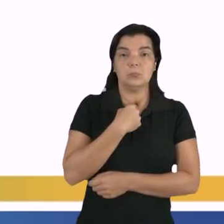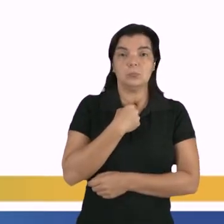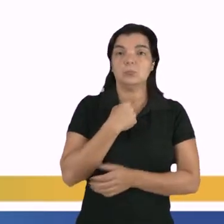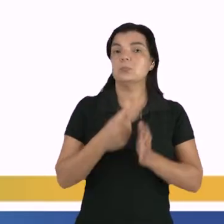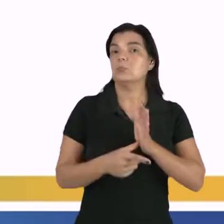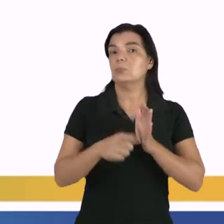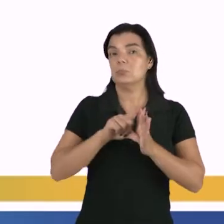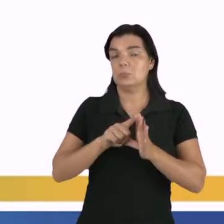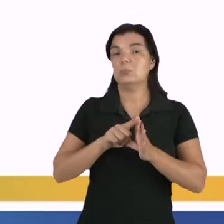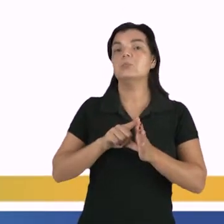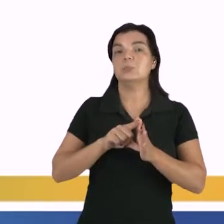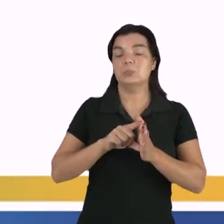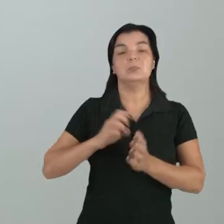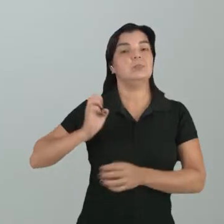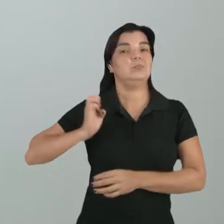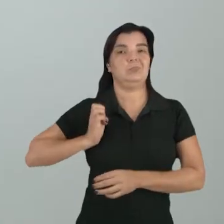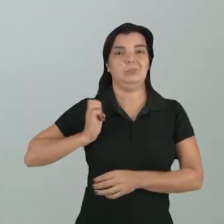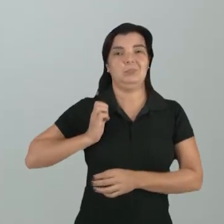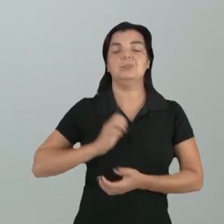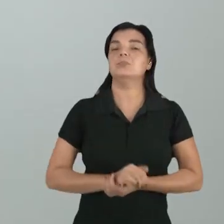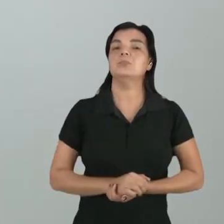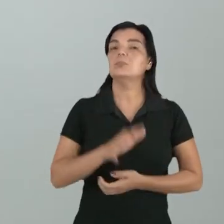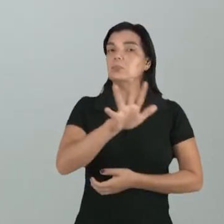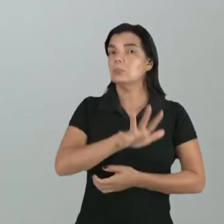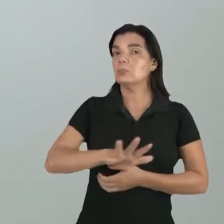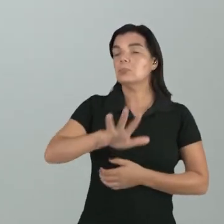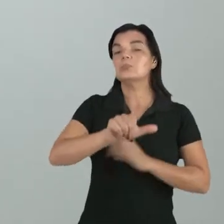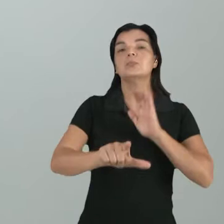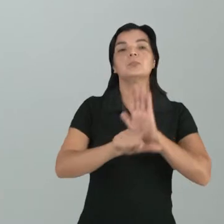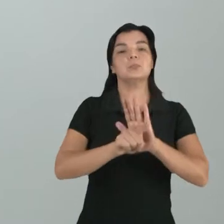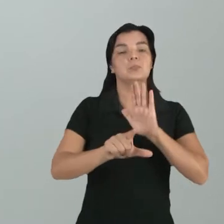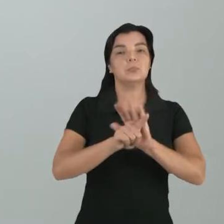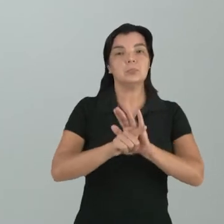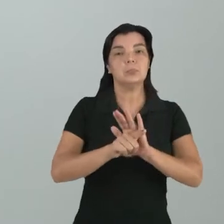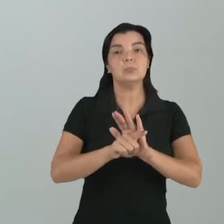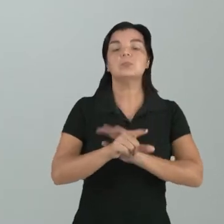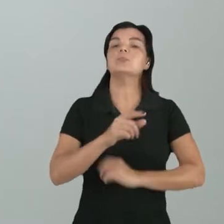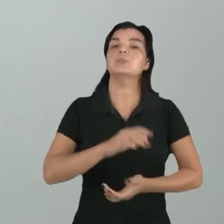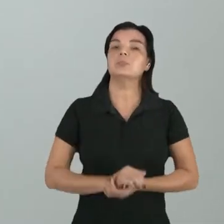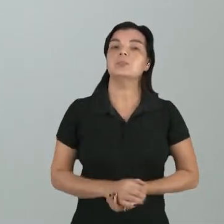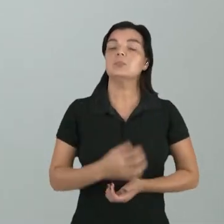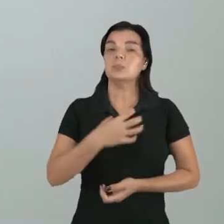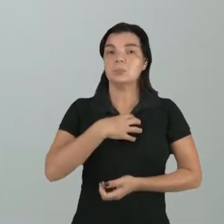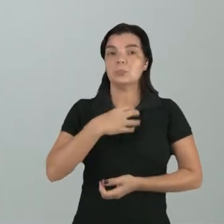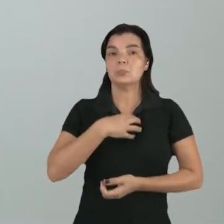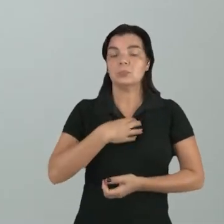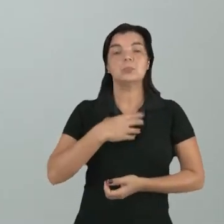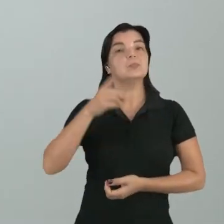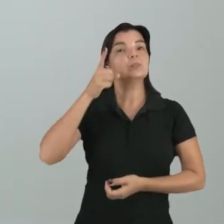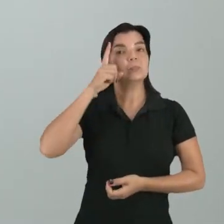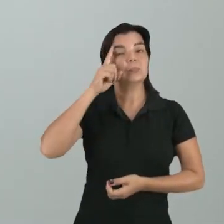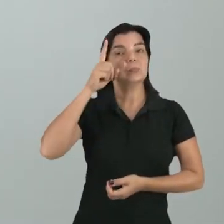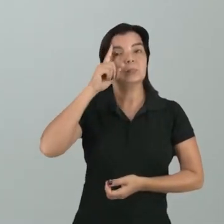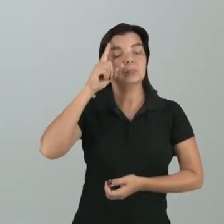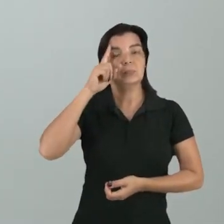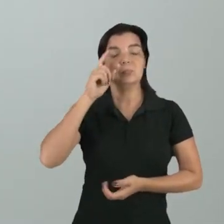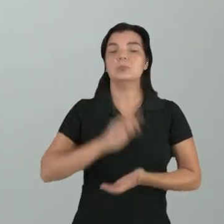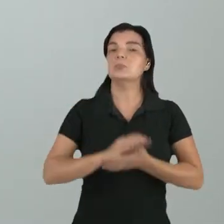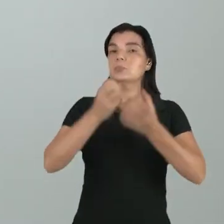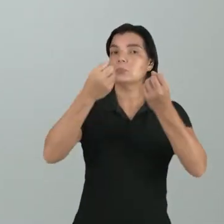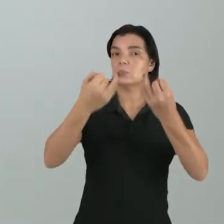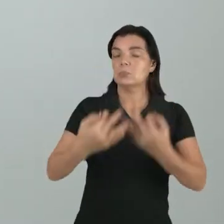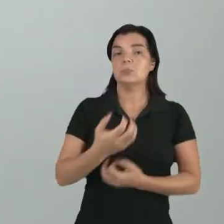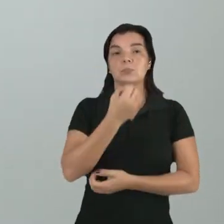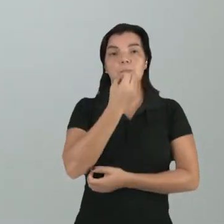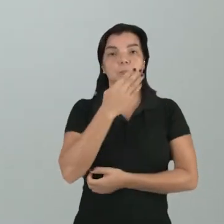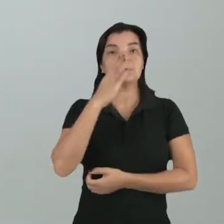é antiético. Então, partindo dessa lei, que é universal, eu posso agir no dia a dia, eu posso